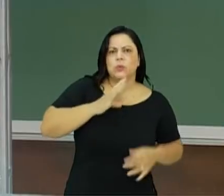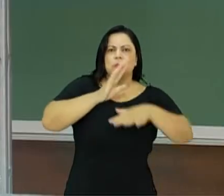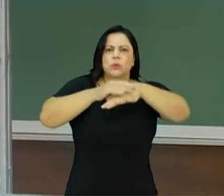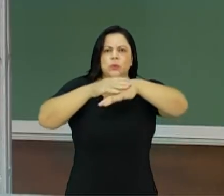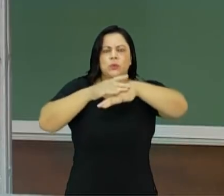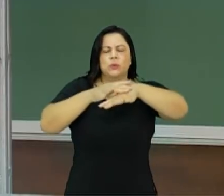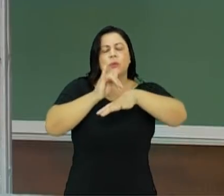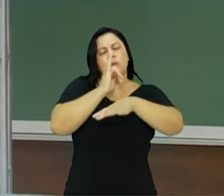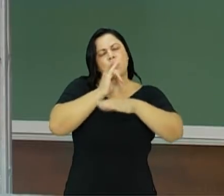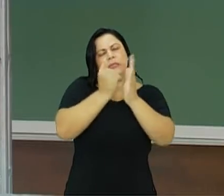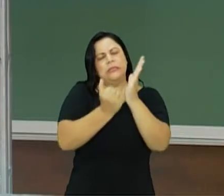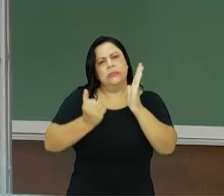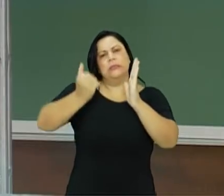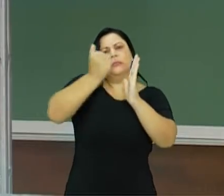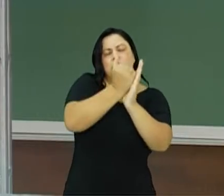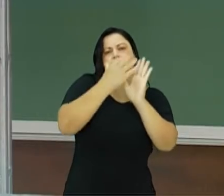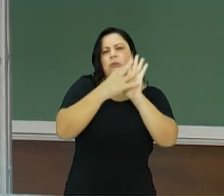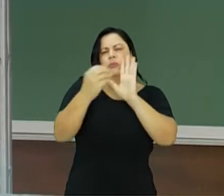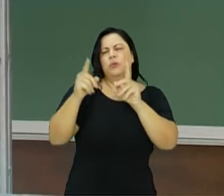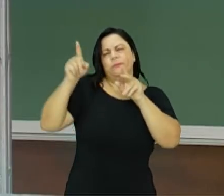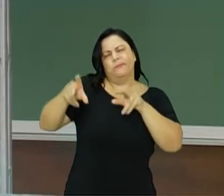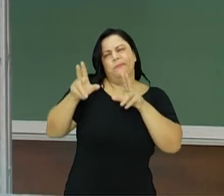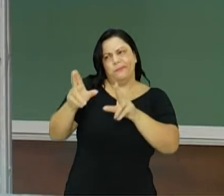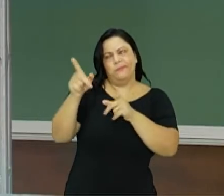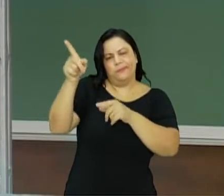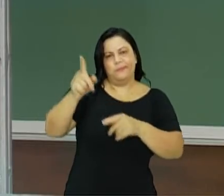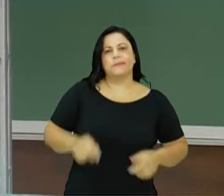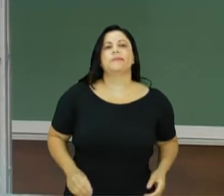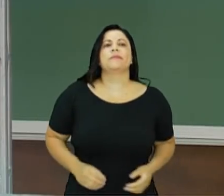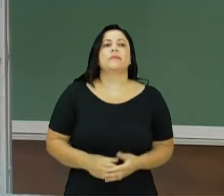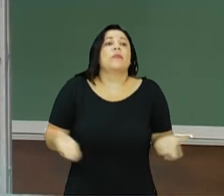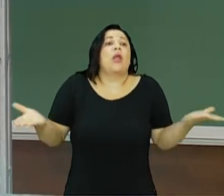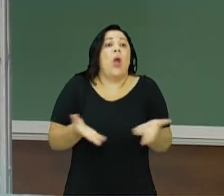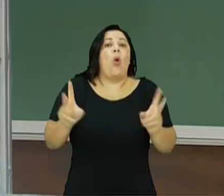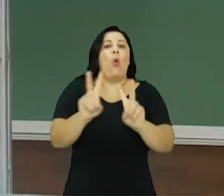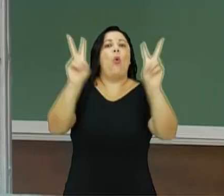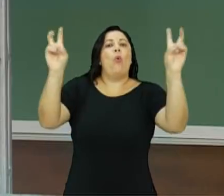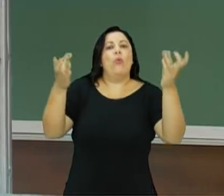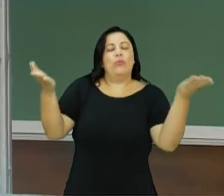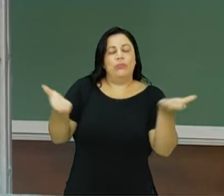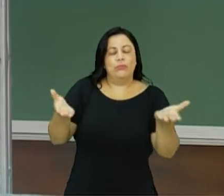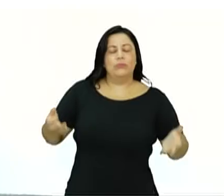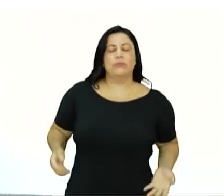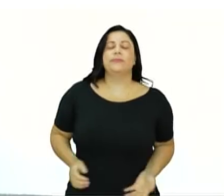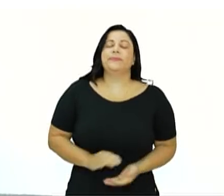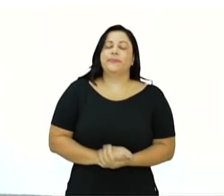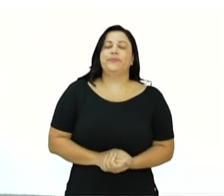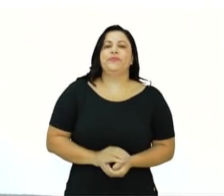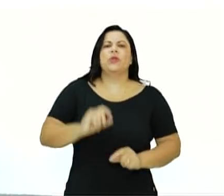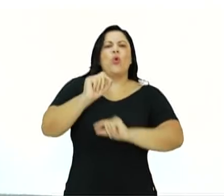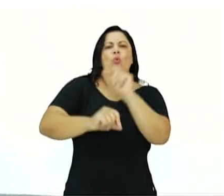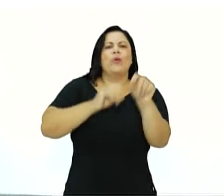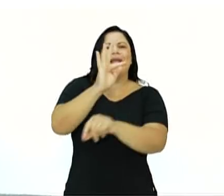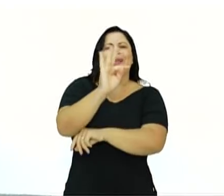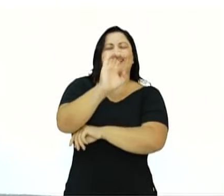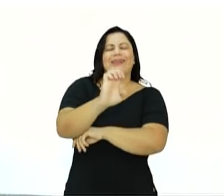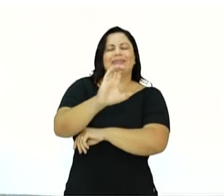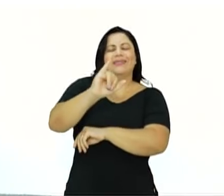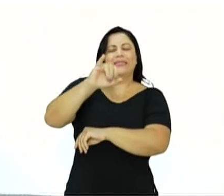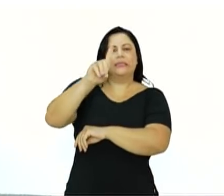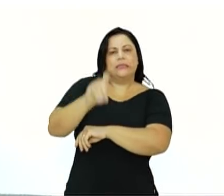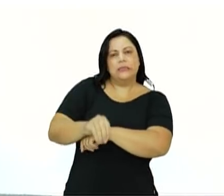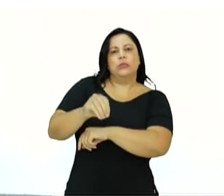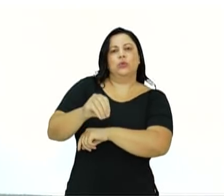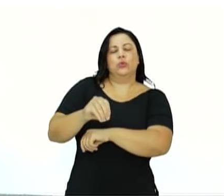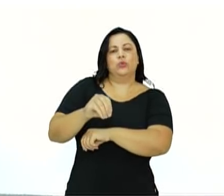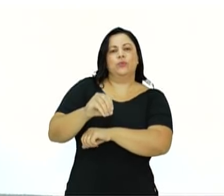exemplo de superação. O que veremos especificamente então hoje nessa aula? O que é tecido cartilaginoso? Já